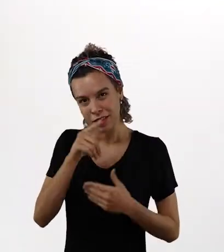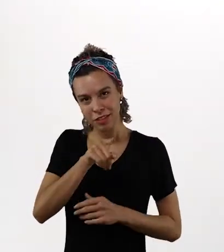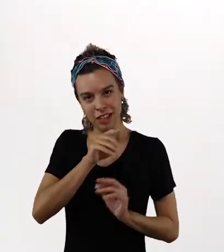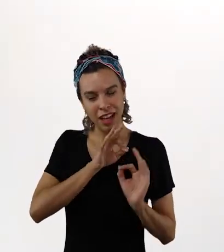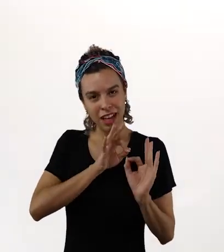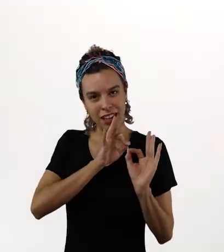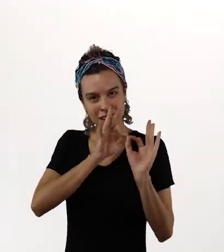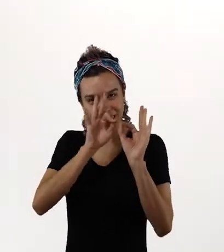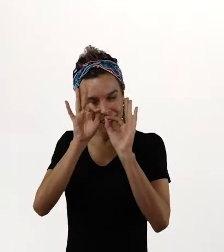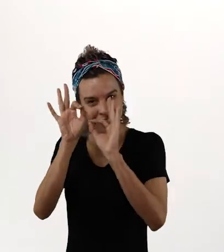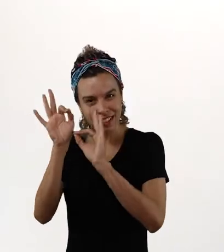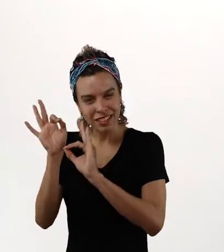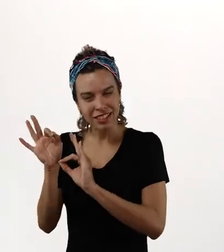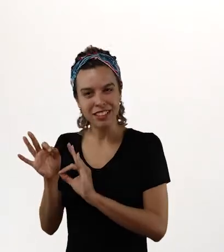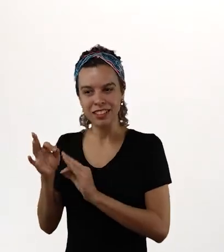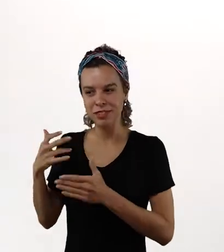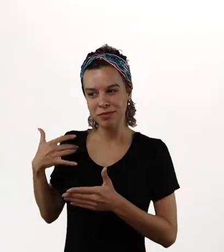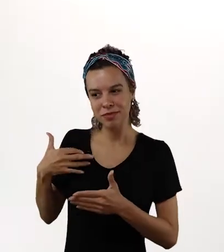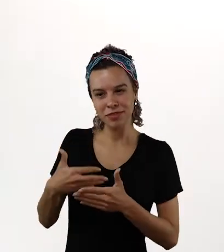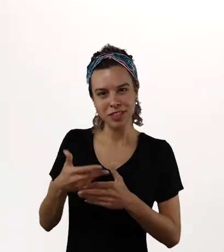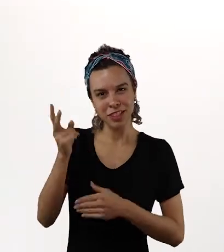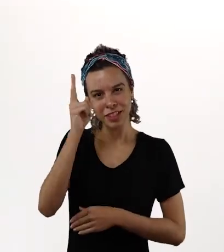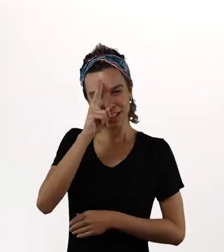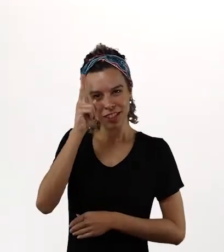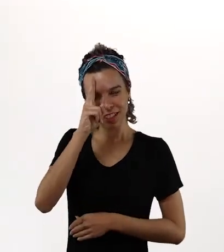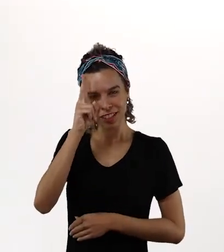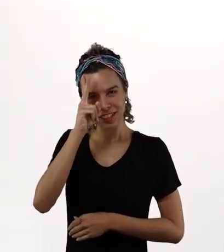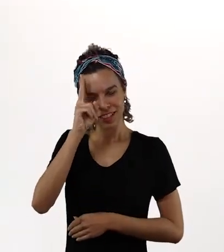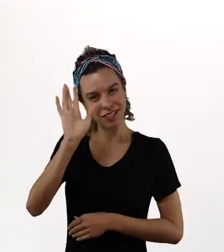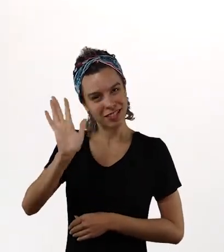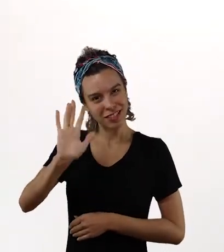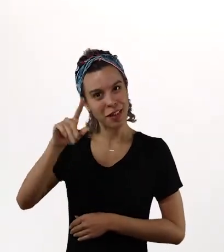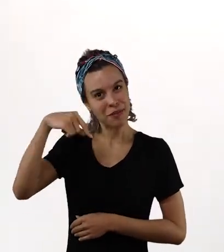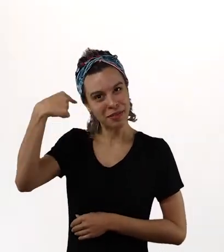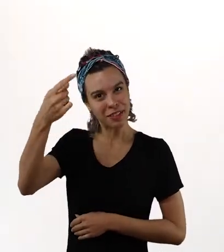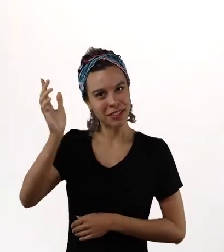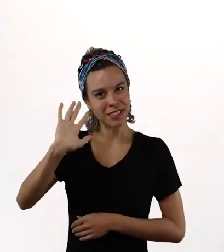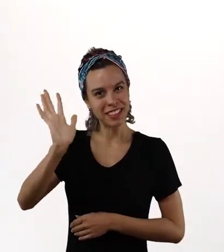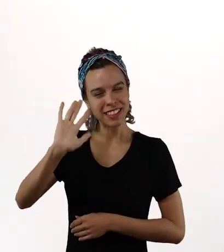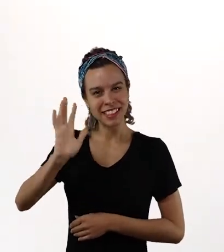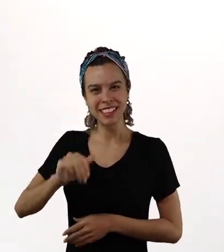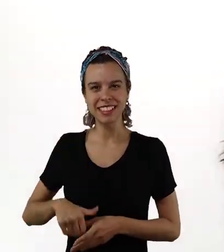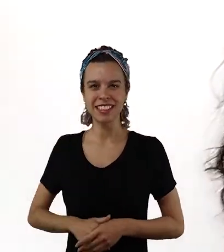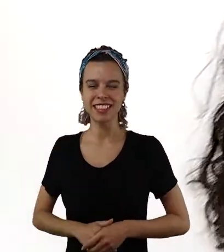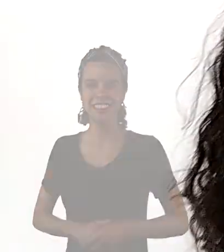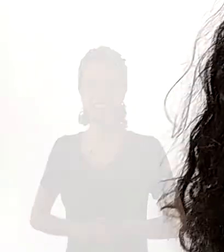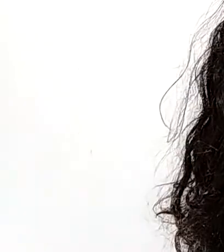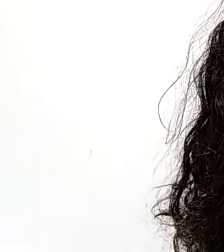nos acompanhar nessa trilha de histórias. Até a próxima!